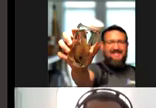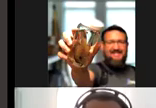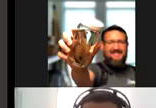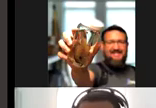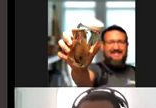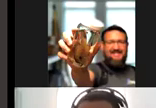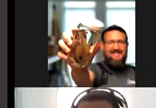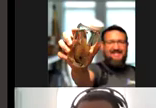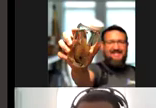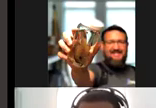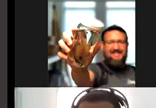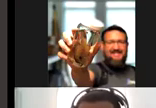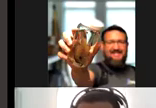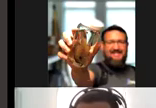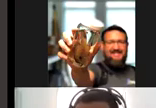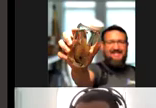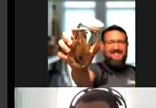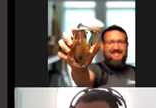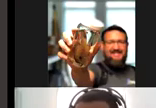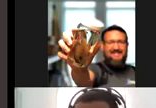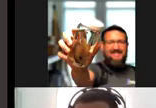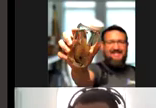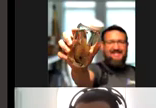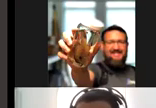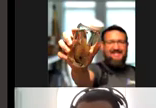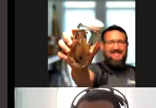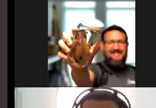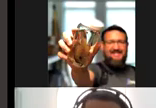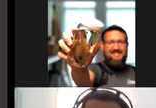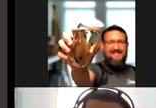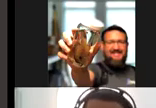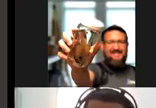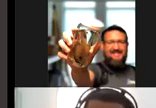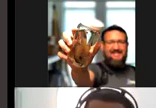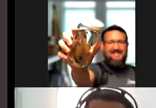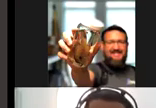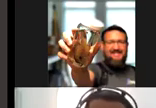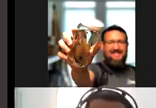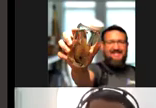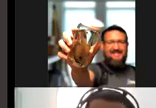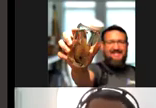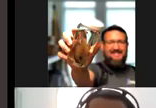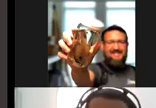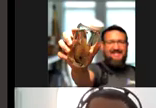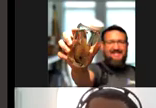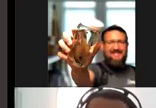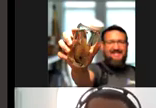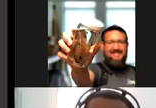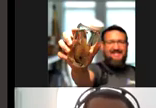modelos empíricos. Aqueles modelos empíricos também têm um conjunto de pressupostos, né? Os modelos de nicho, eles têm